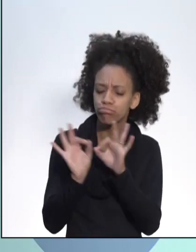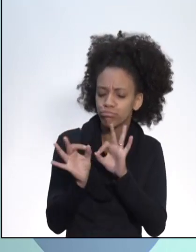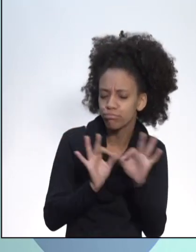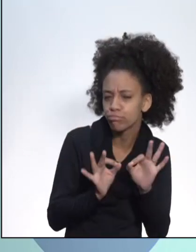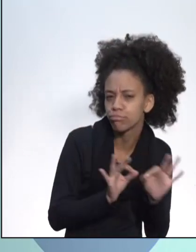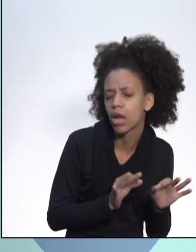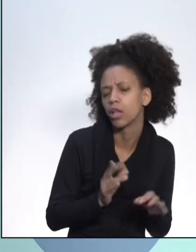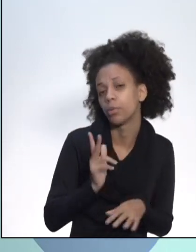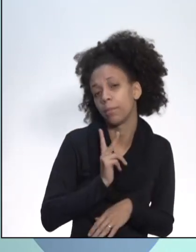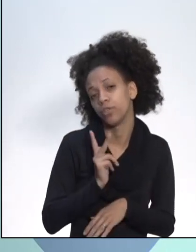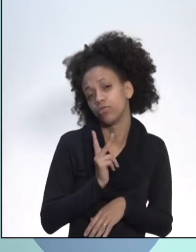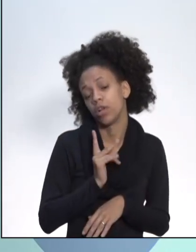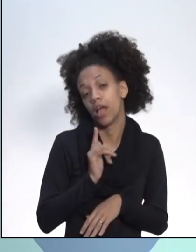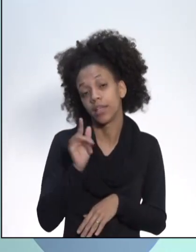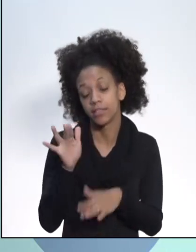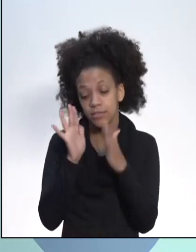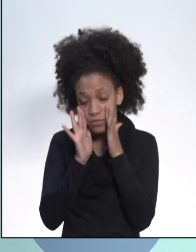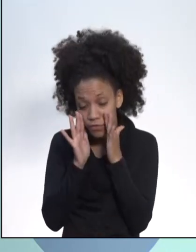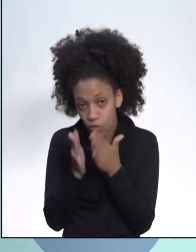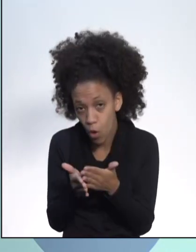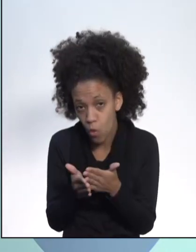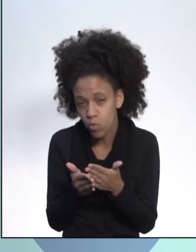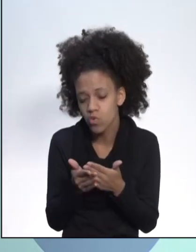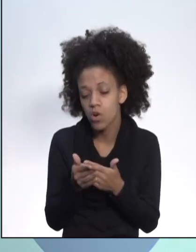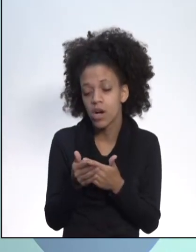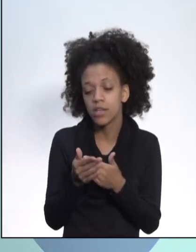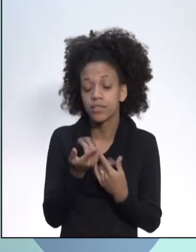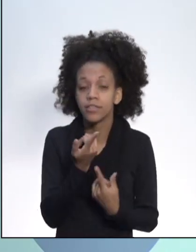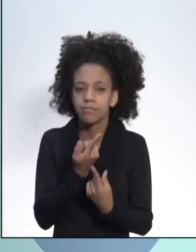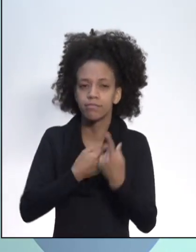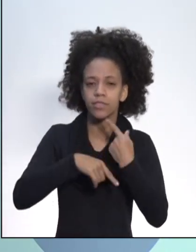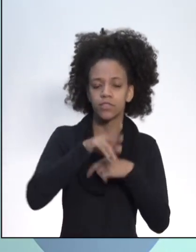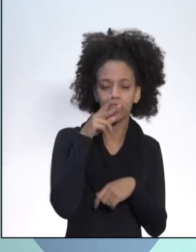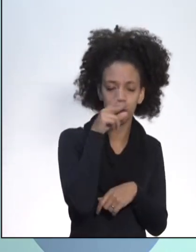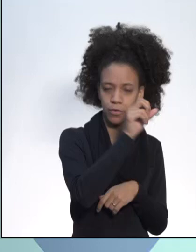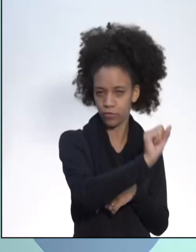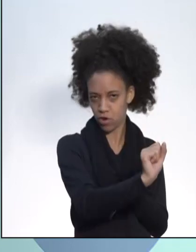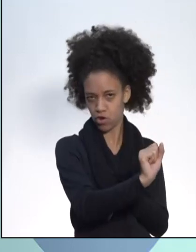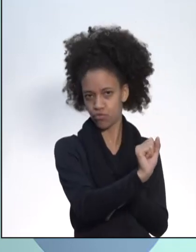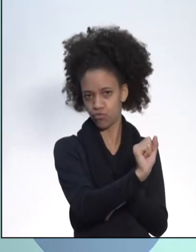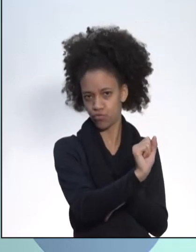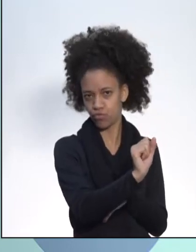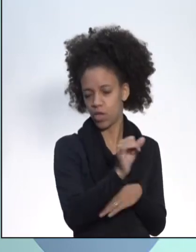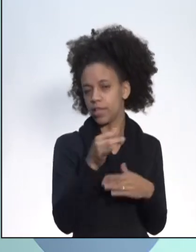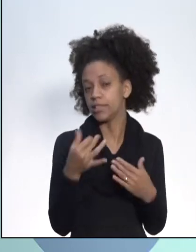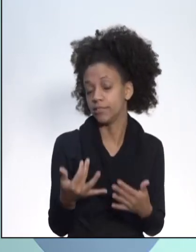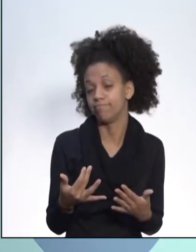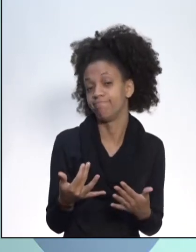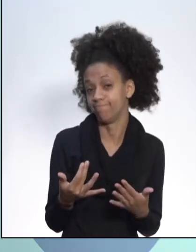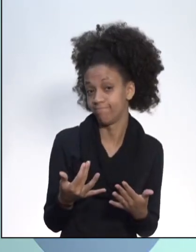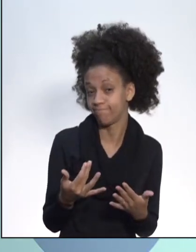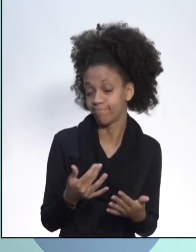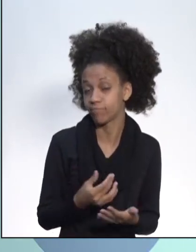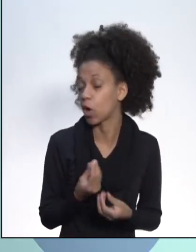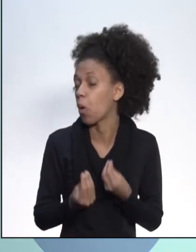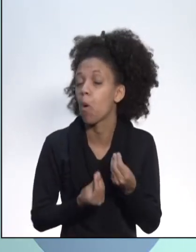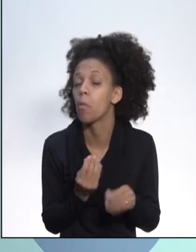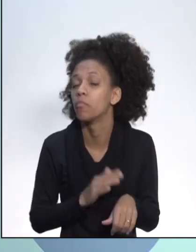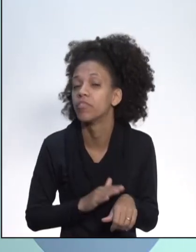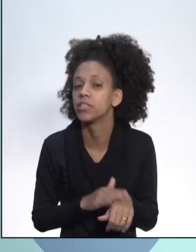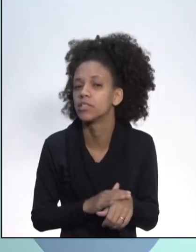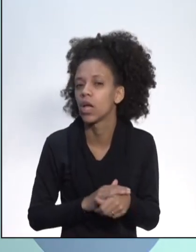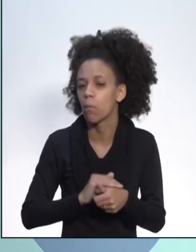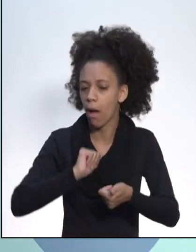para que esse foco não seja mais fragilidade e sim ponto forte, uma